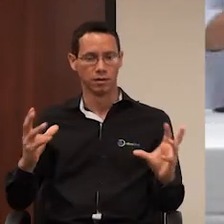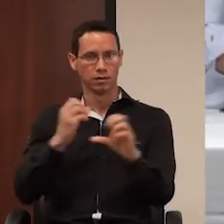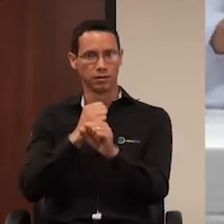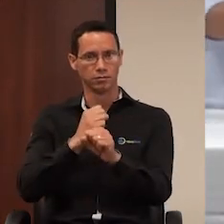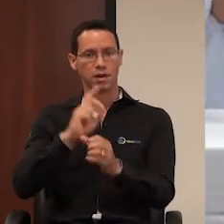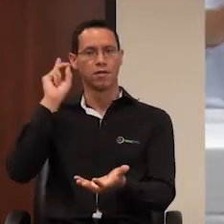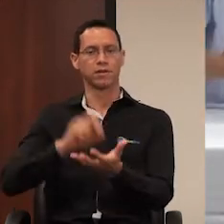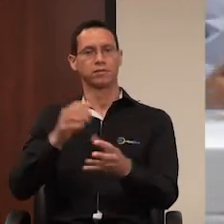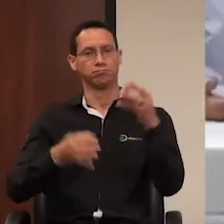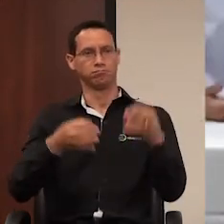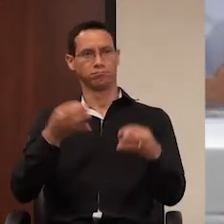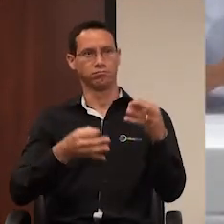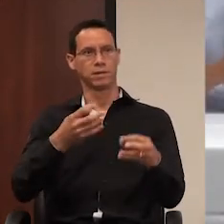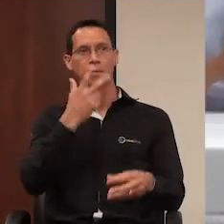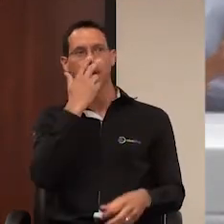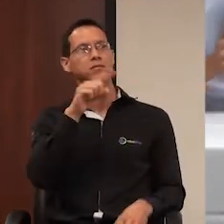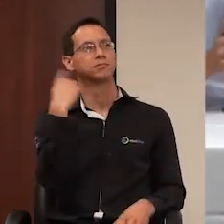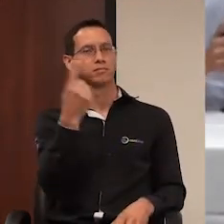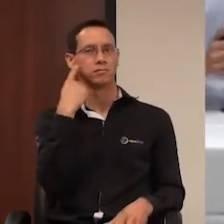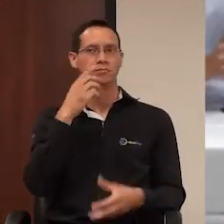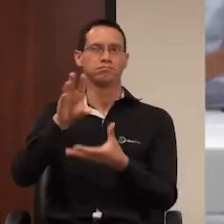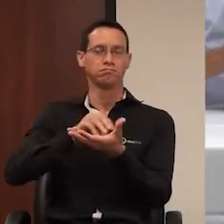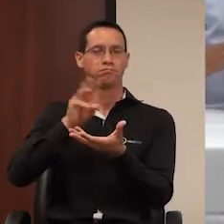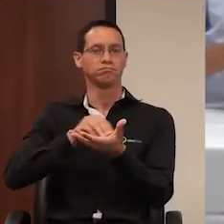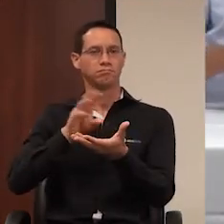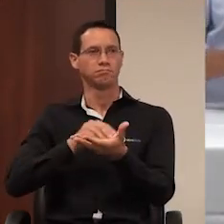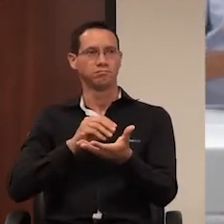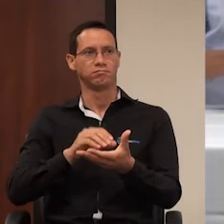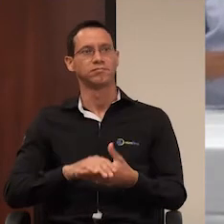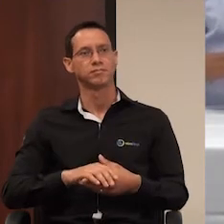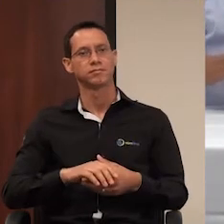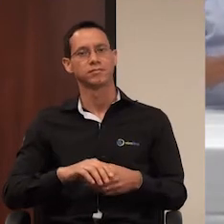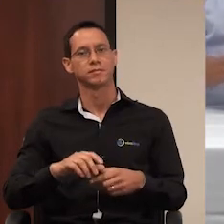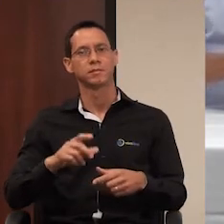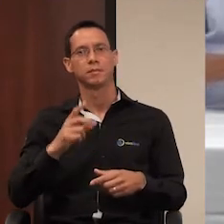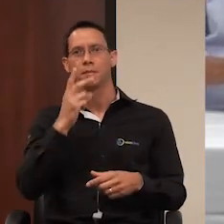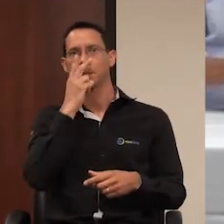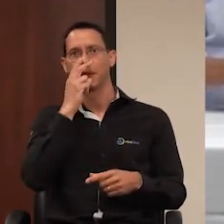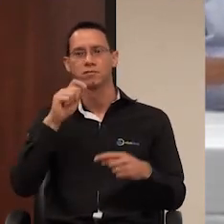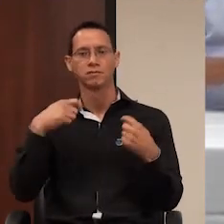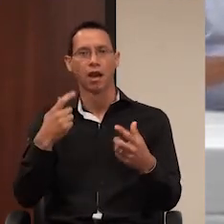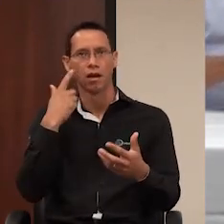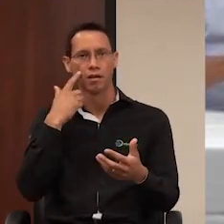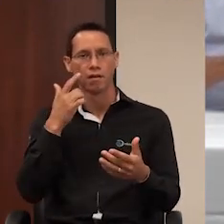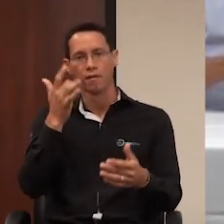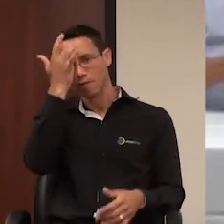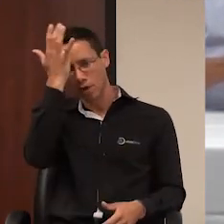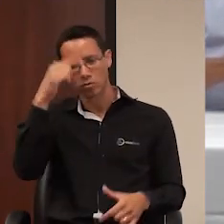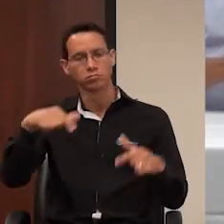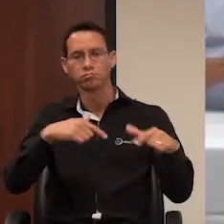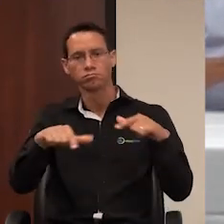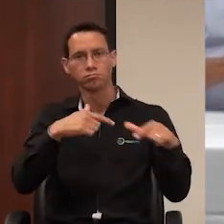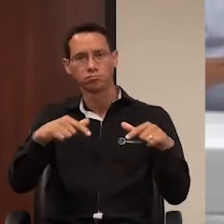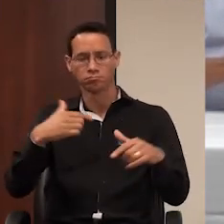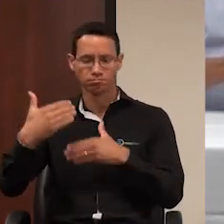jurídica. E aí os juízes vão acabar seguindo isso. E no final das contas acaba facilitando um pouco o trabalho, porque mantém a dinâmica de